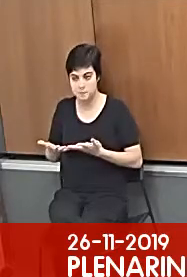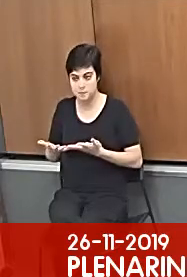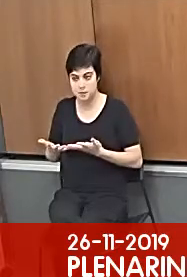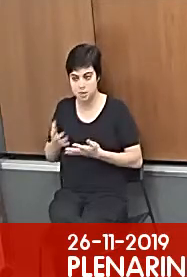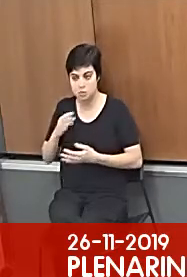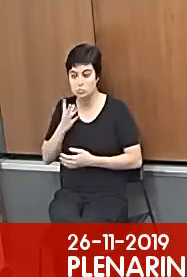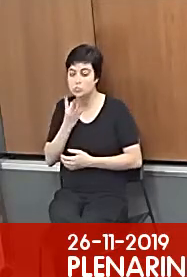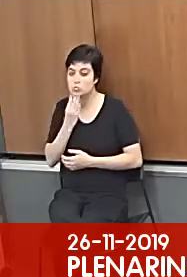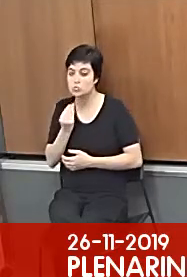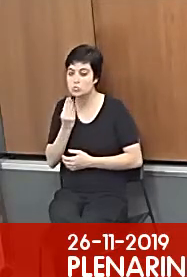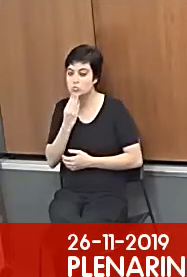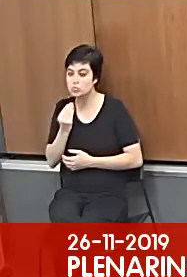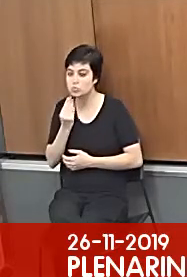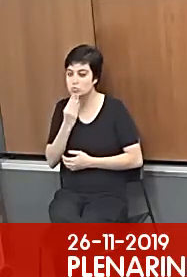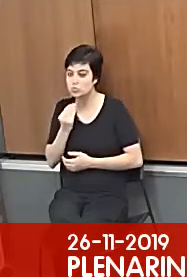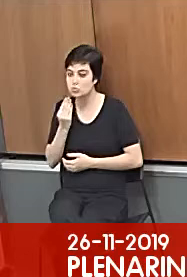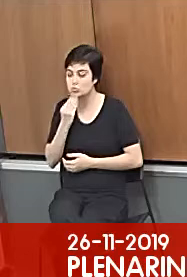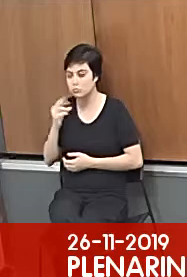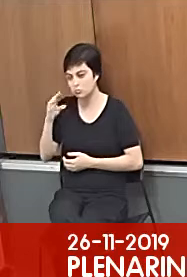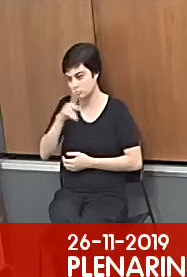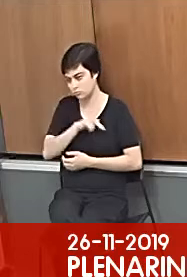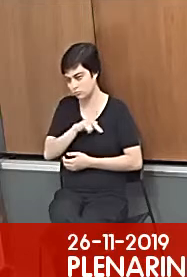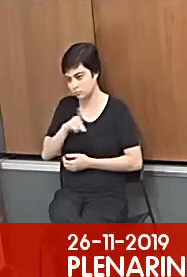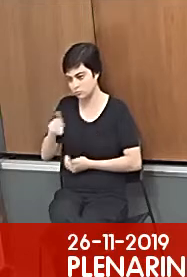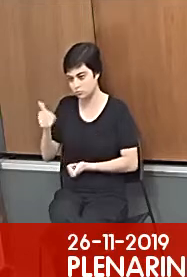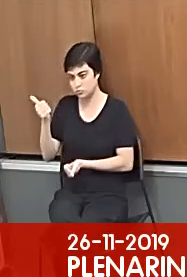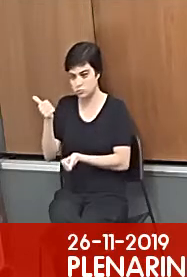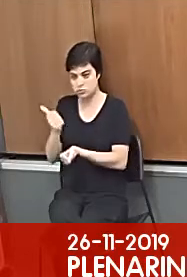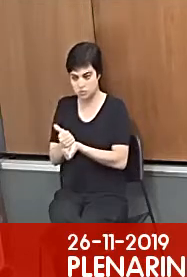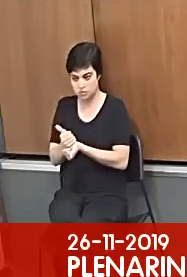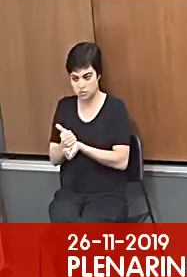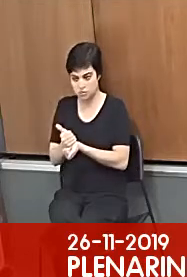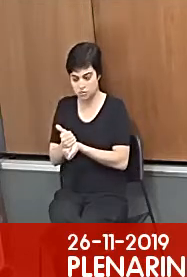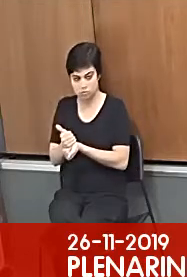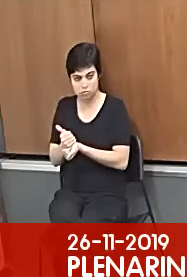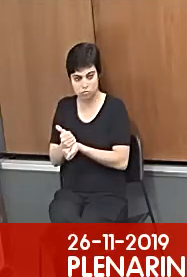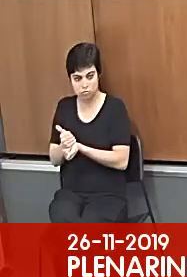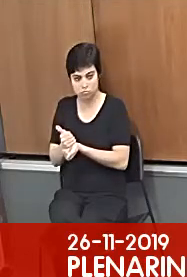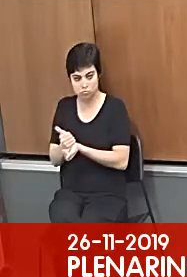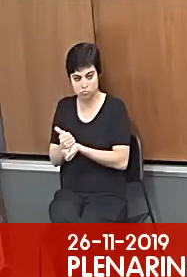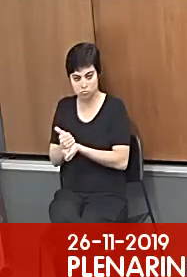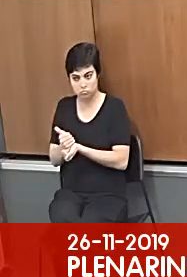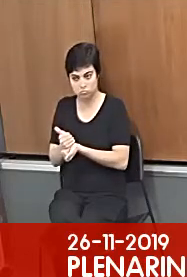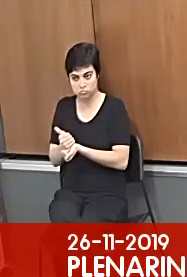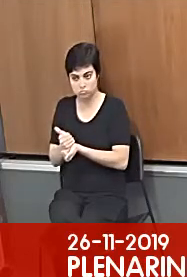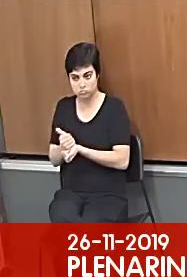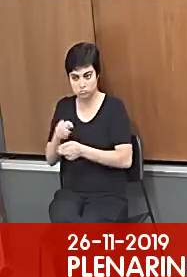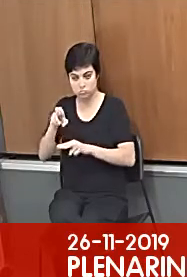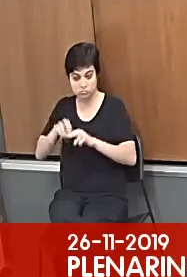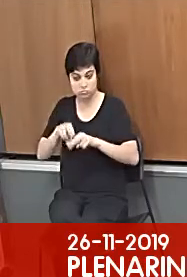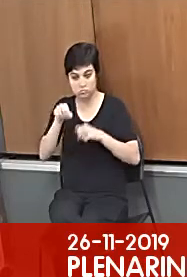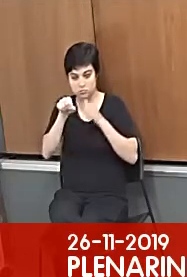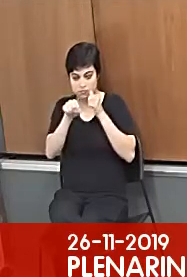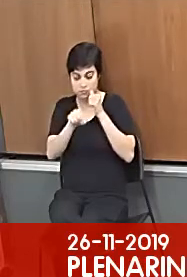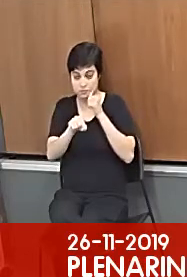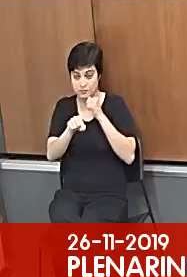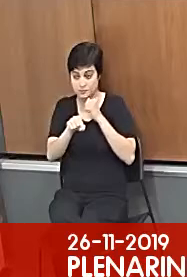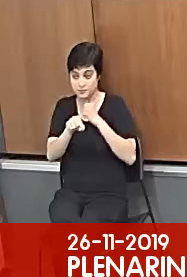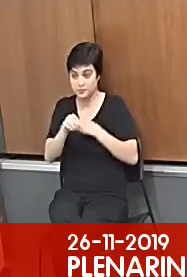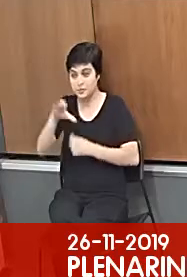Jorge Luiz, que é o presidente da Sociedade de Surdos, ele vai se posicionar aqui logo abaixo. E